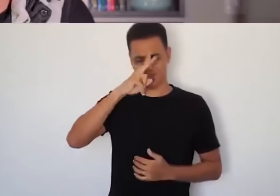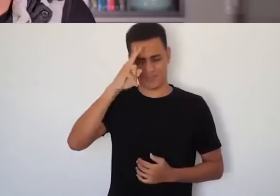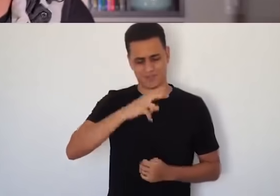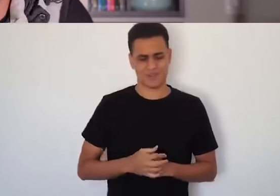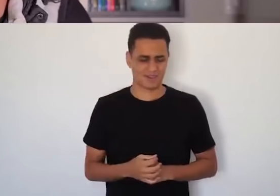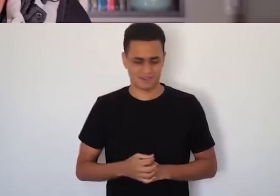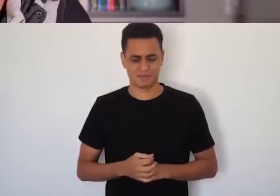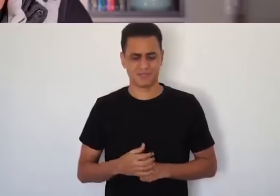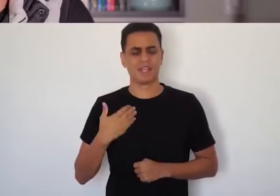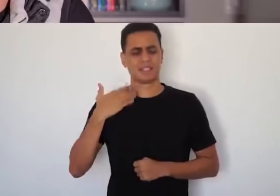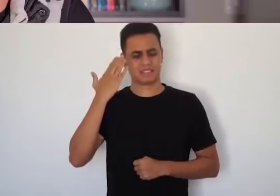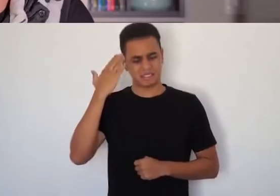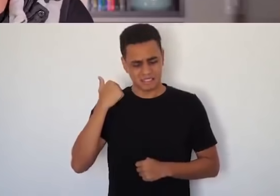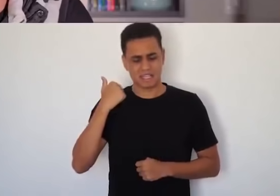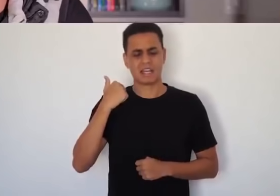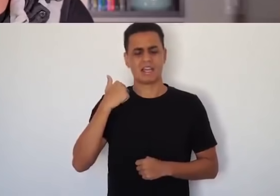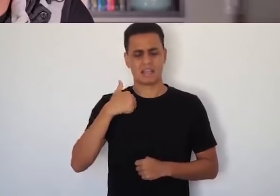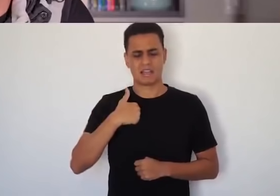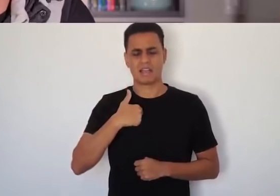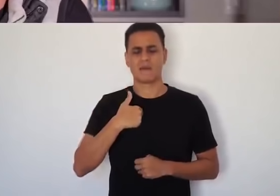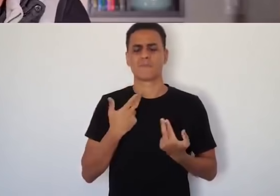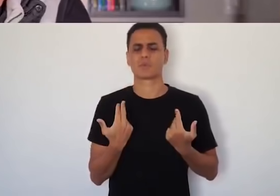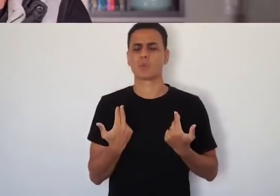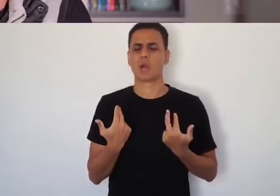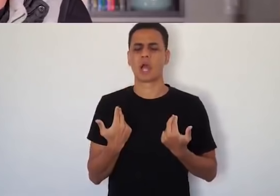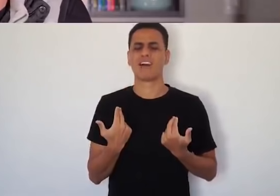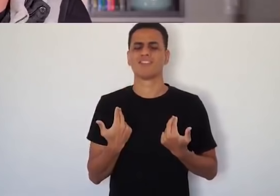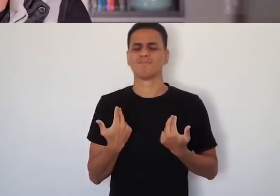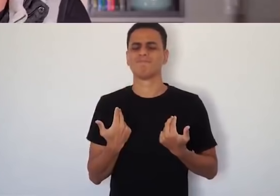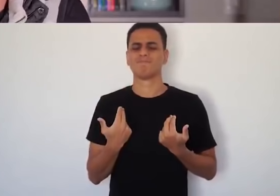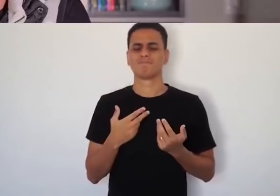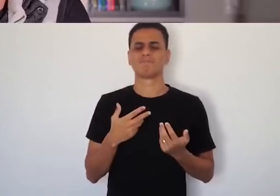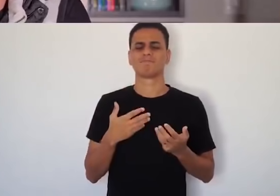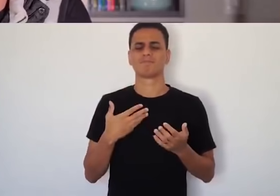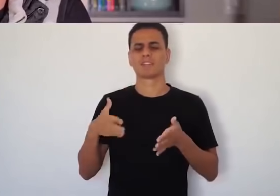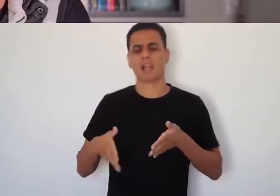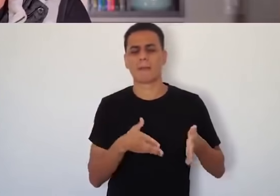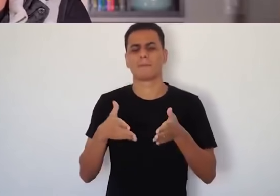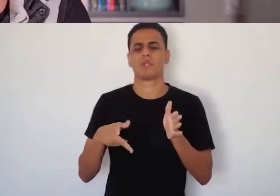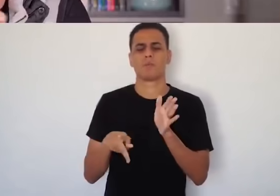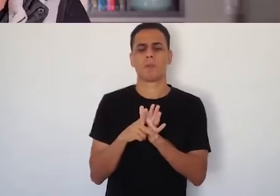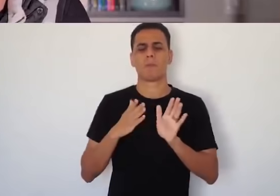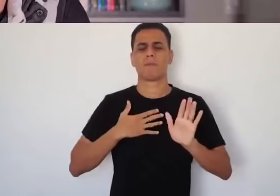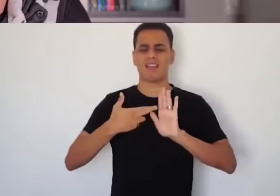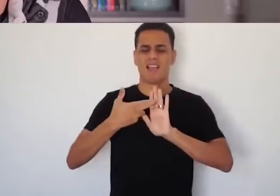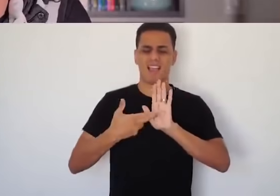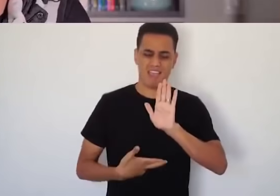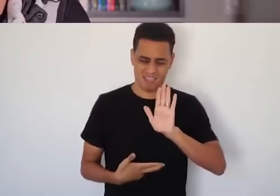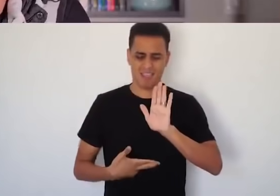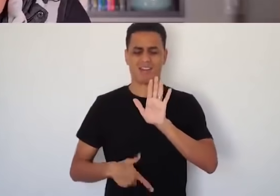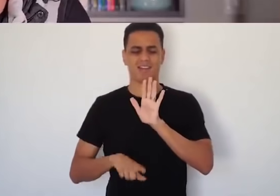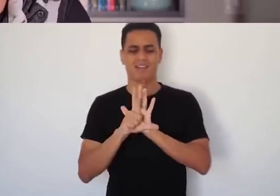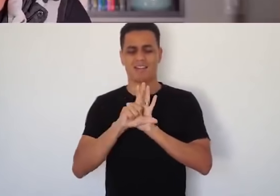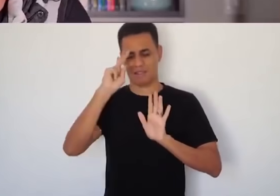boas obras, Senhor, que vai refletir a minha fé verdadeira, única e exclusiva em Ti, Jesus